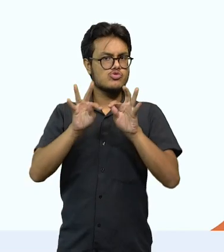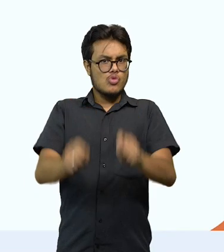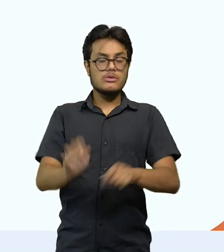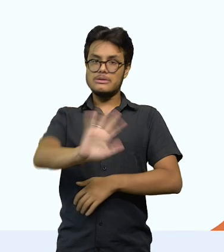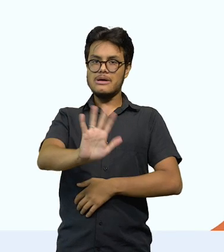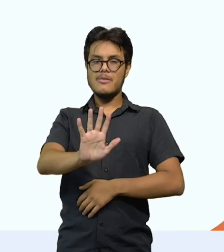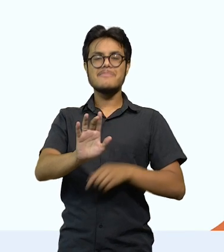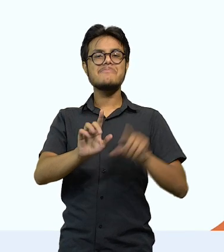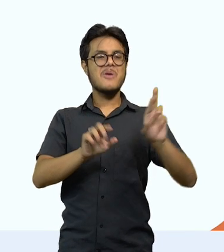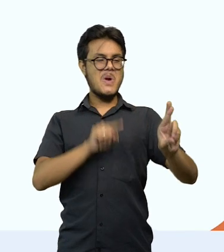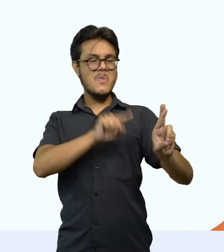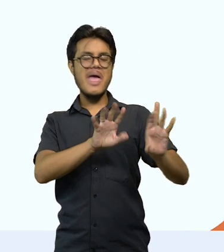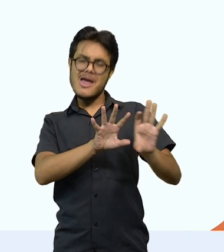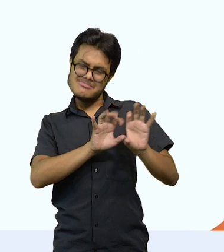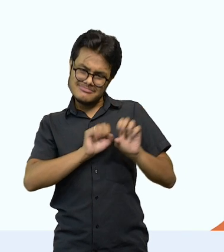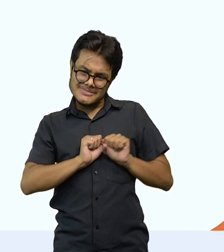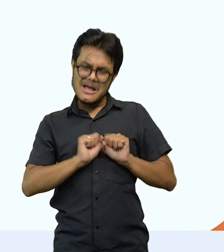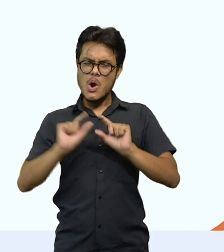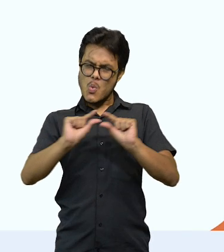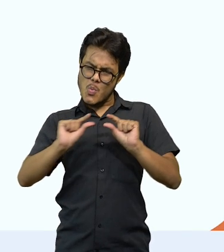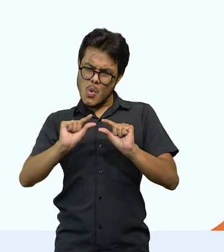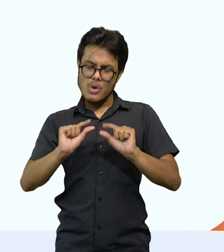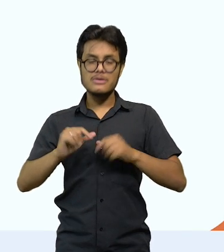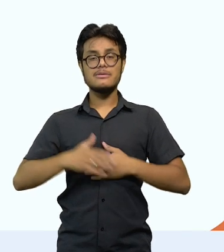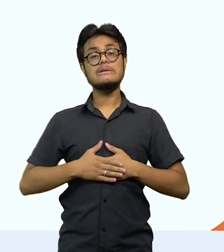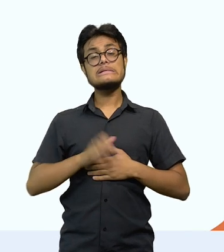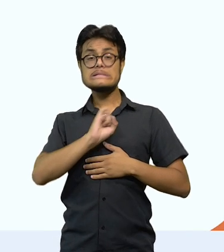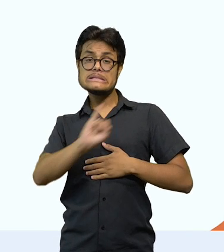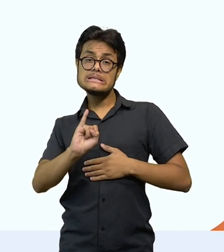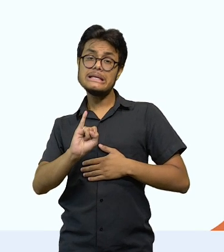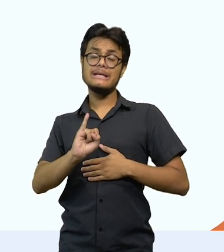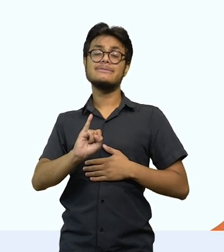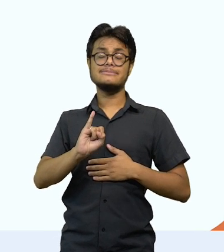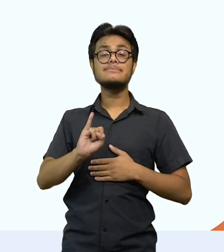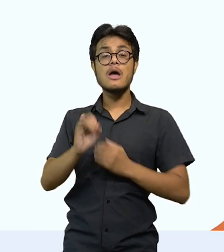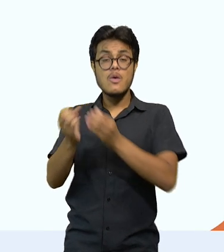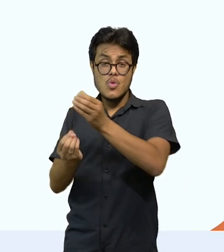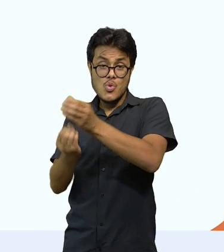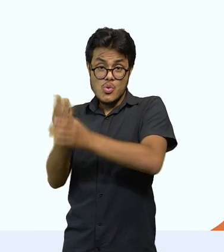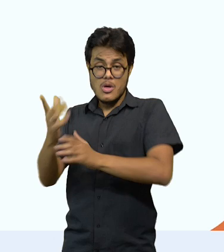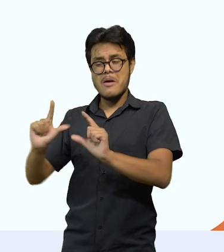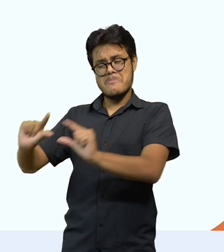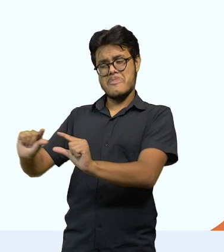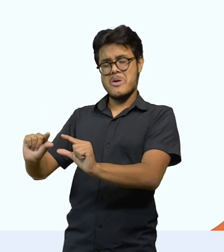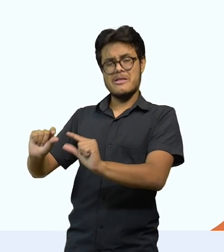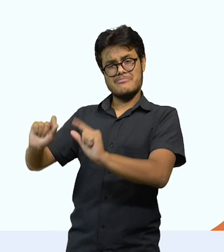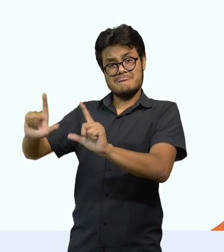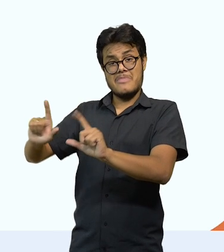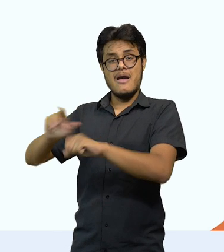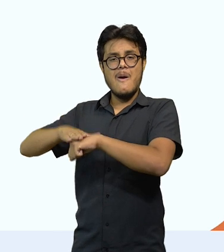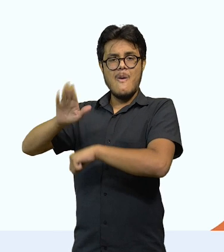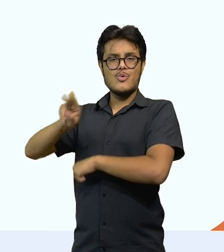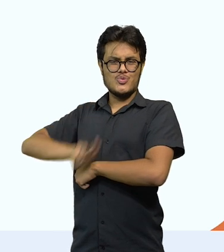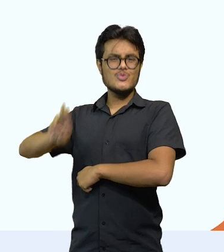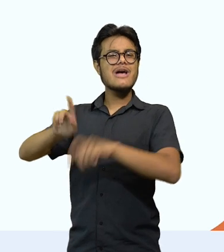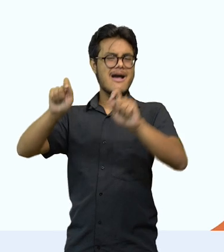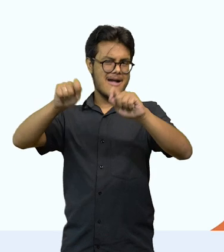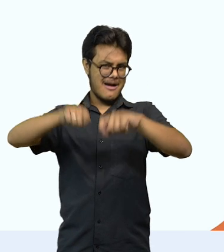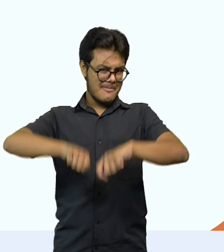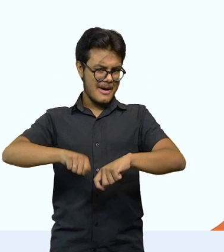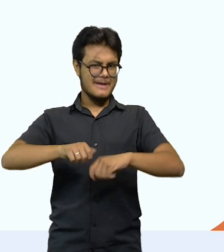produz. E me sobra para utilizar essa diferença de potencial externa, que é chamada diferença de